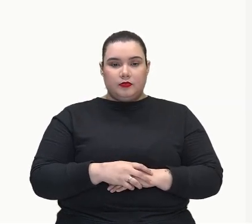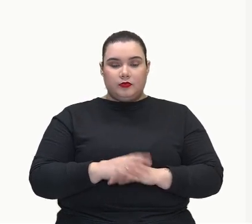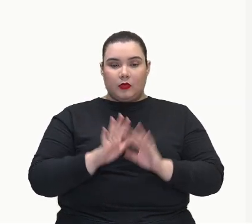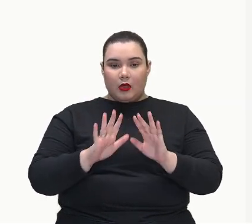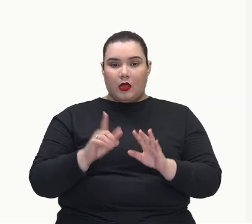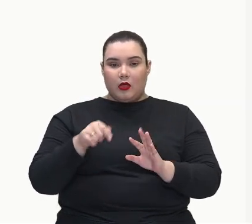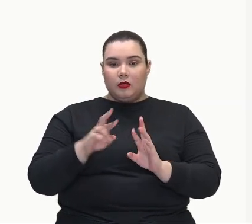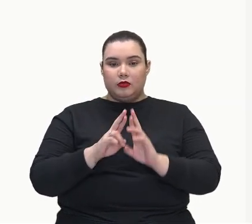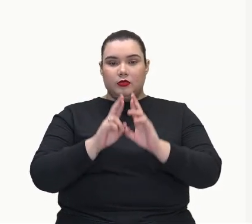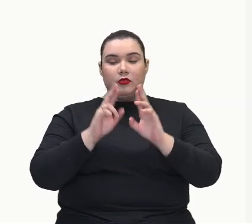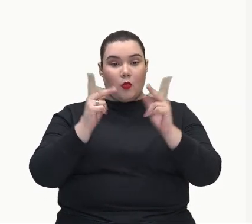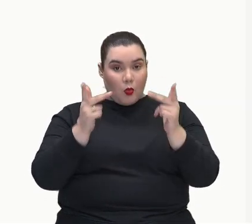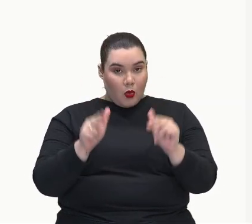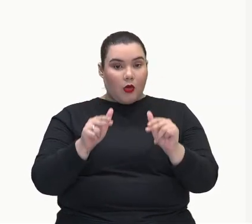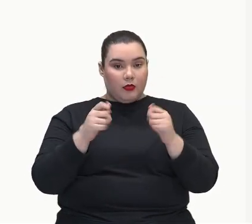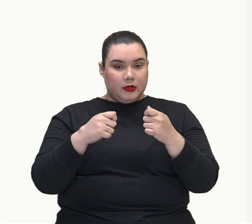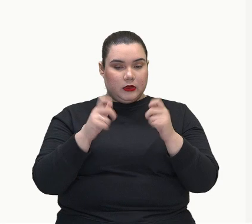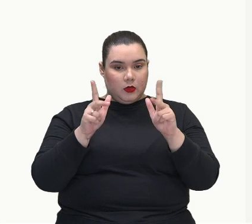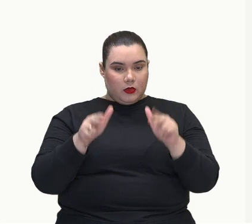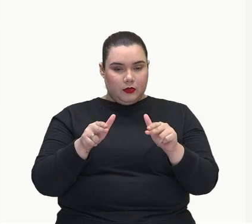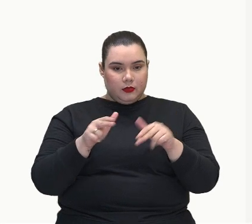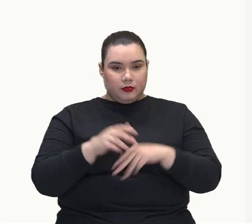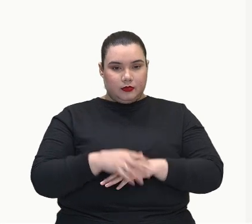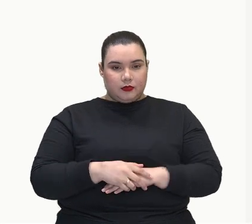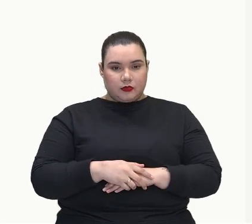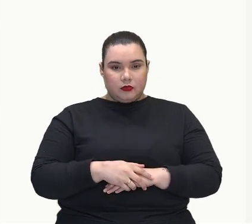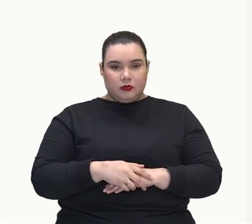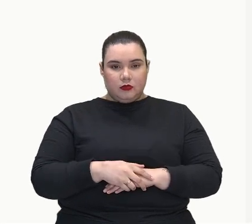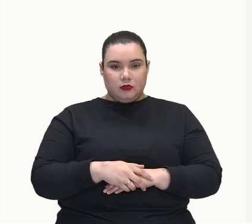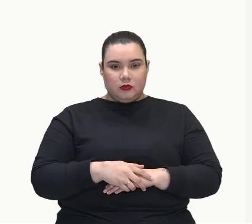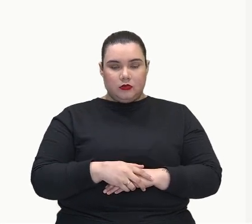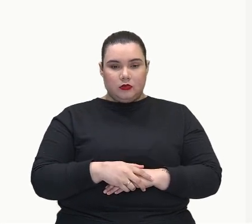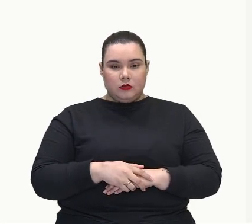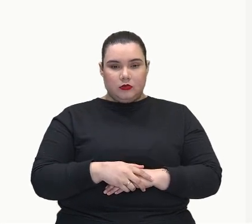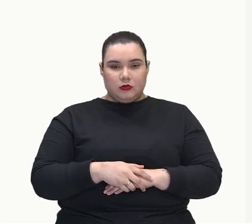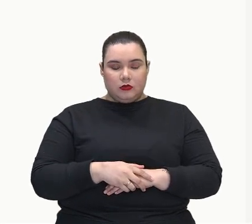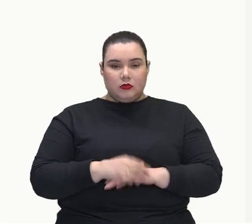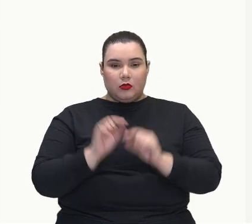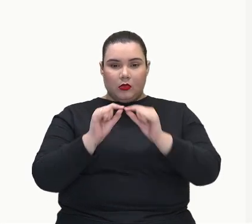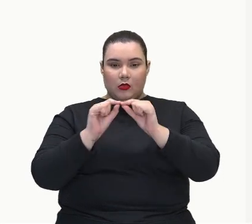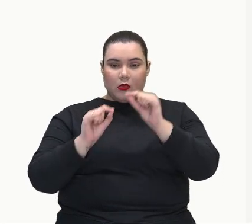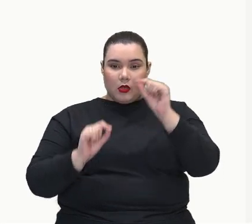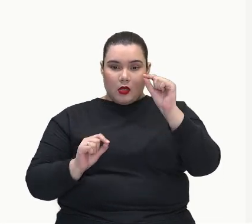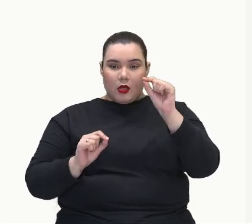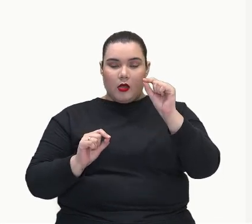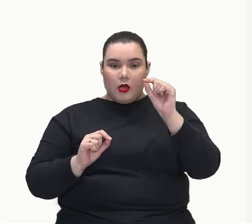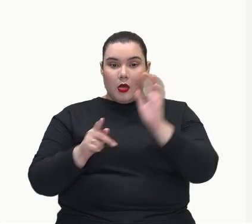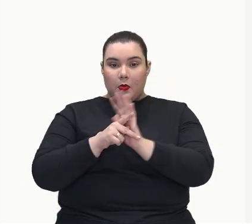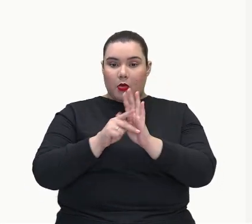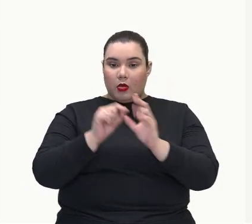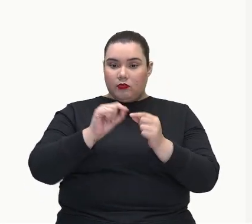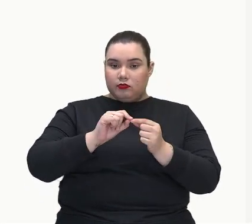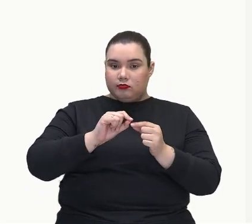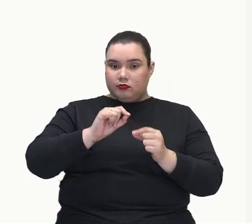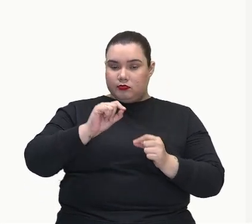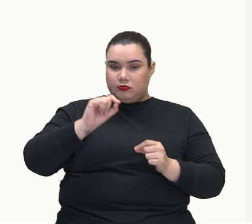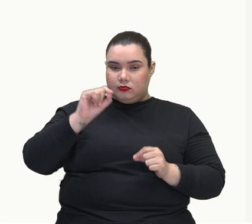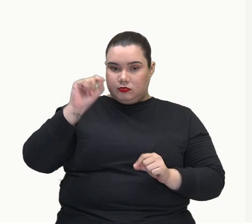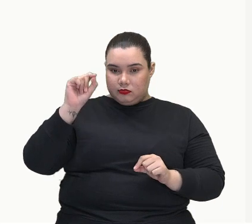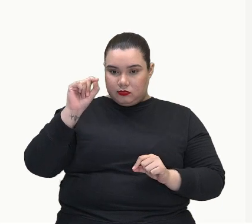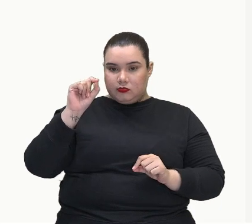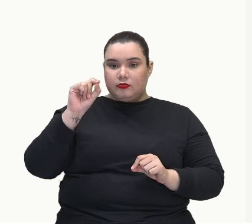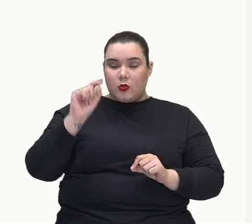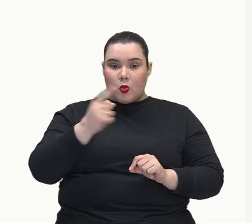a gente tem que fazer a mesma coisa. Temos que pegar os segmentos que pertencem a esta